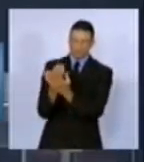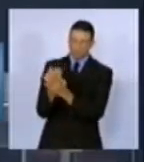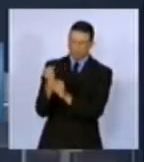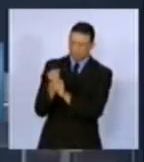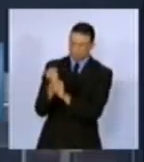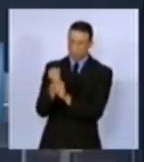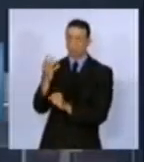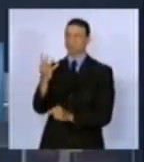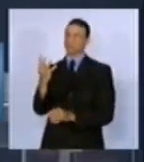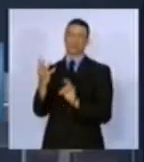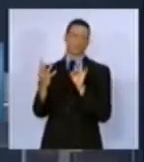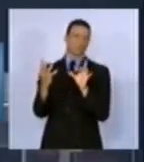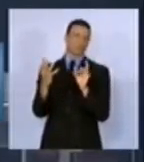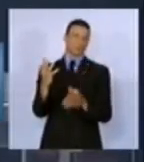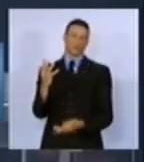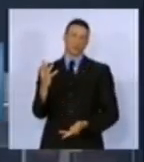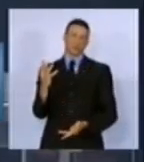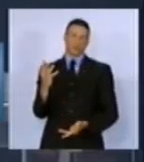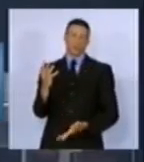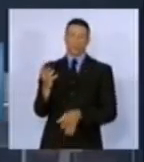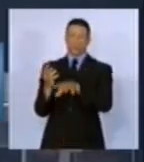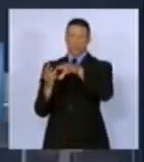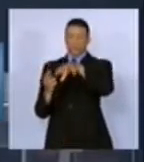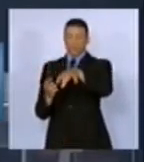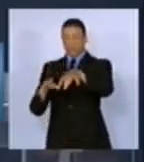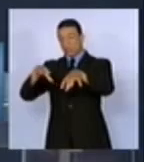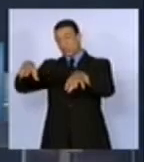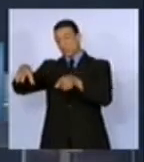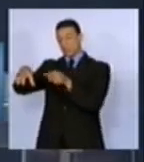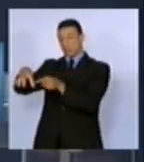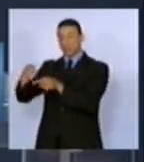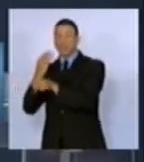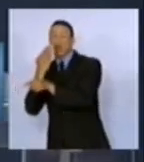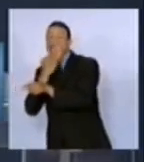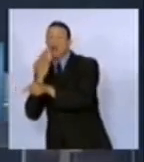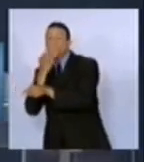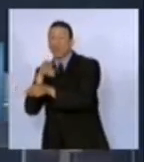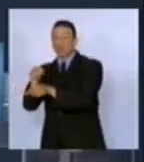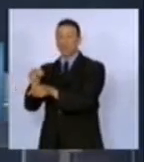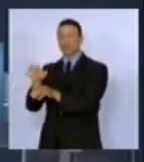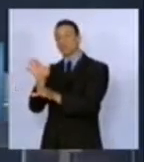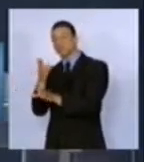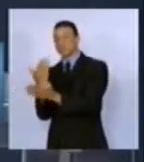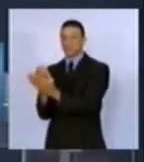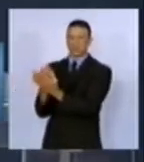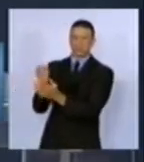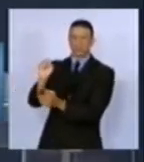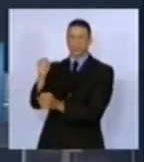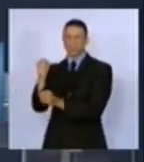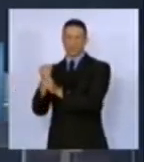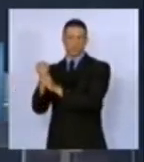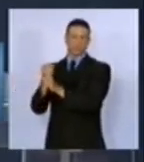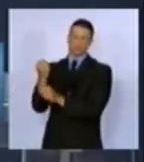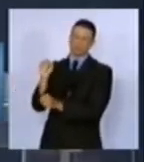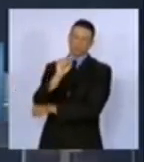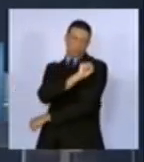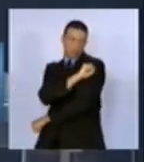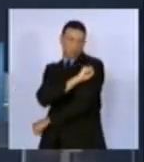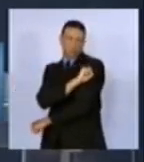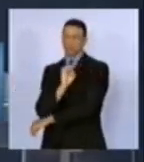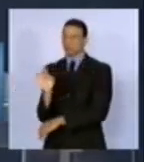eh no setor de cana de açúcar um pouco melhor 4,8 anos de estudo mas ainda assim muito